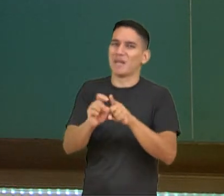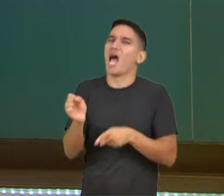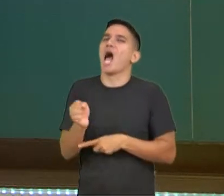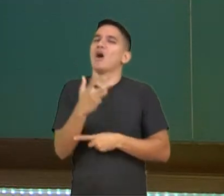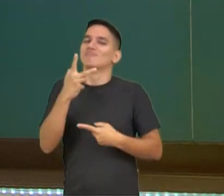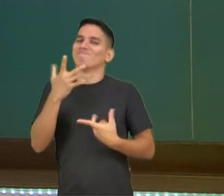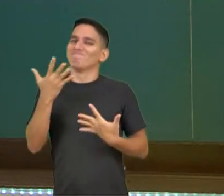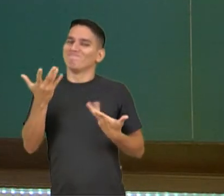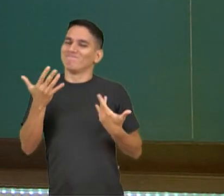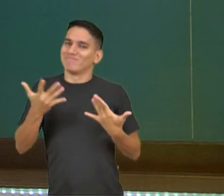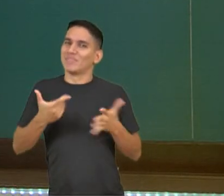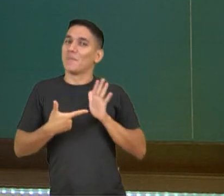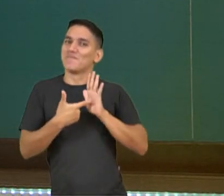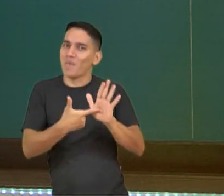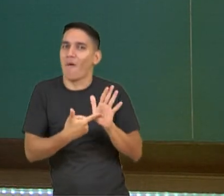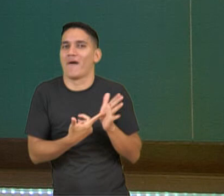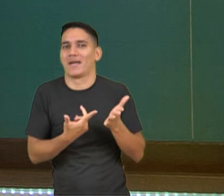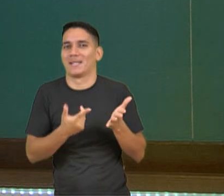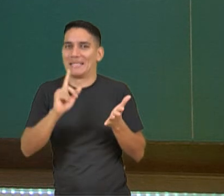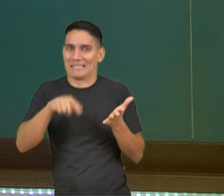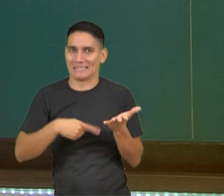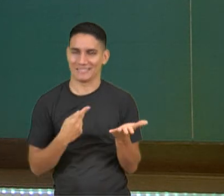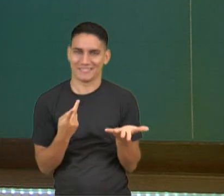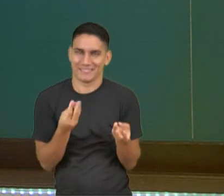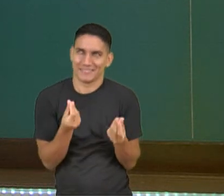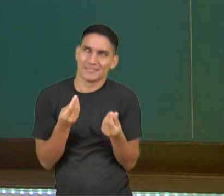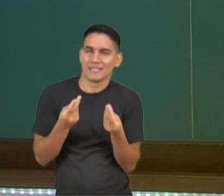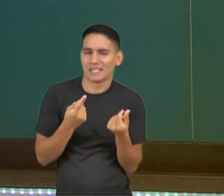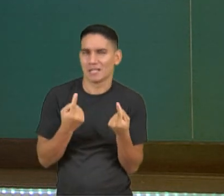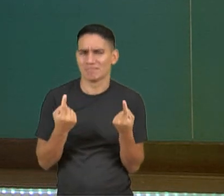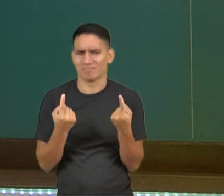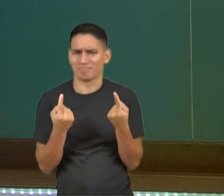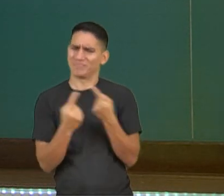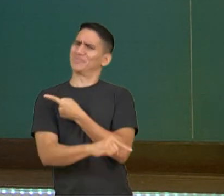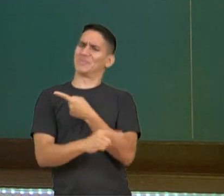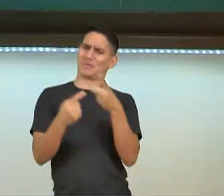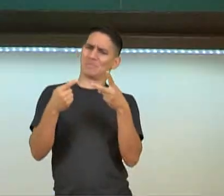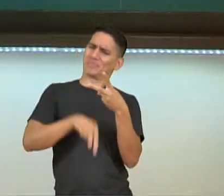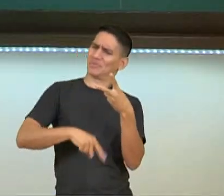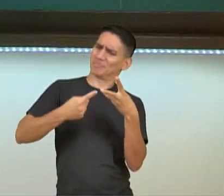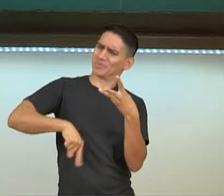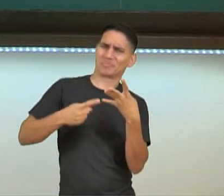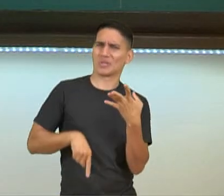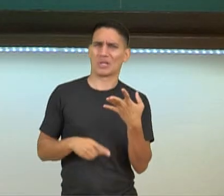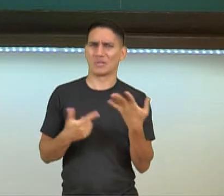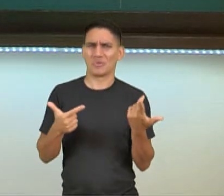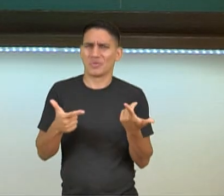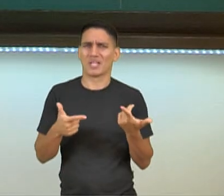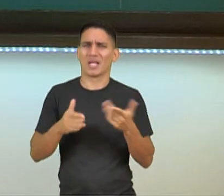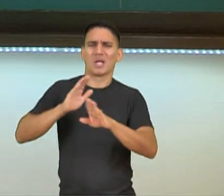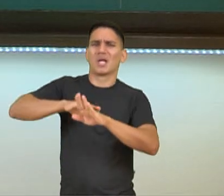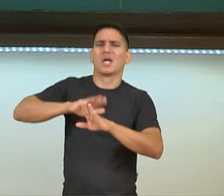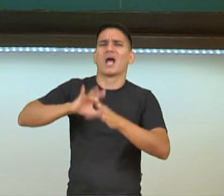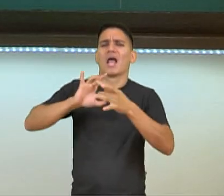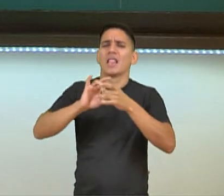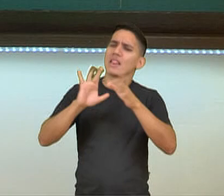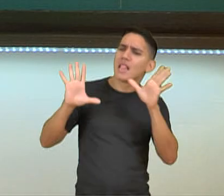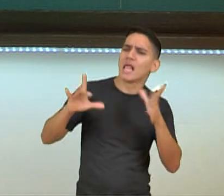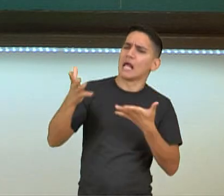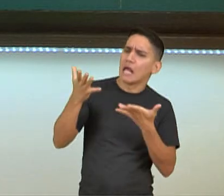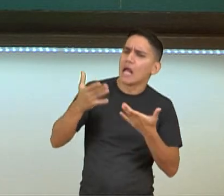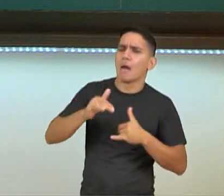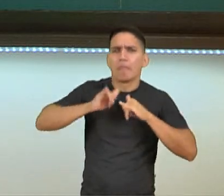algumas coisas que mostram-se, de certa maneira, contraditórias àqueles ideais de liberdade que ele